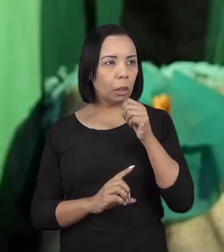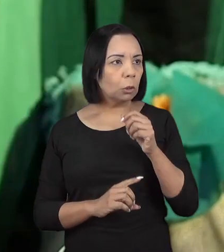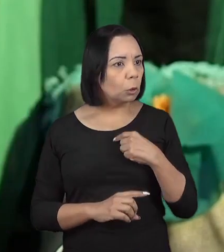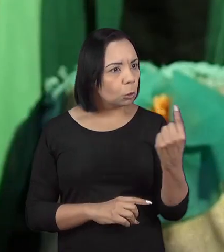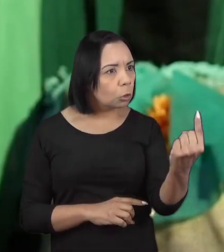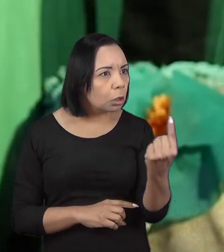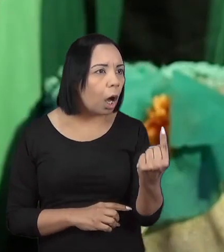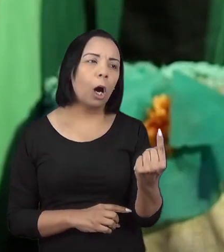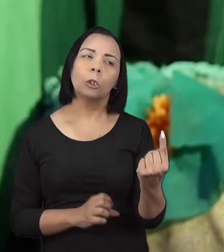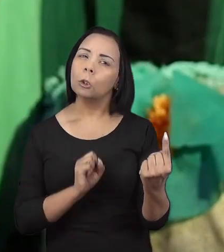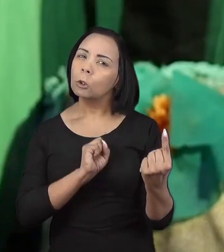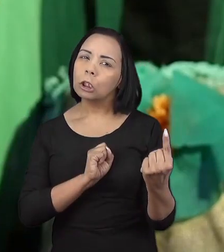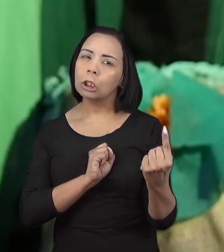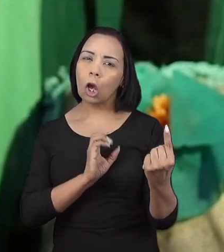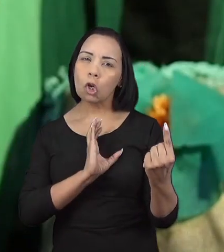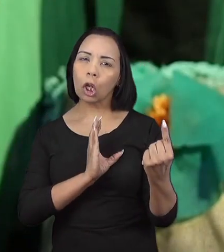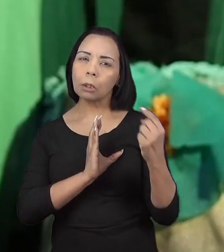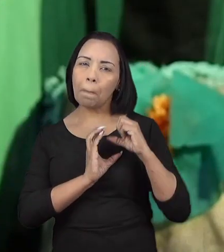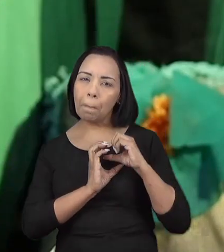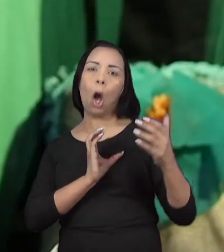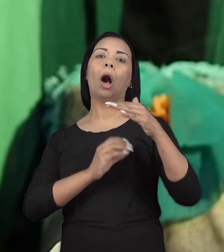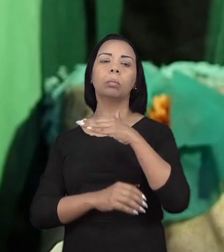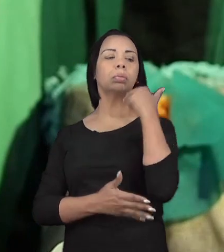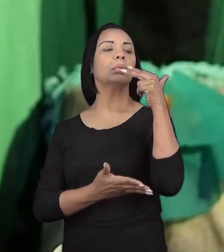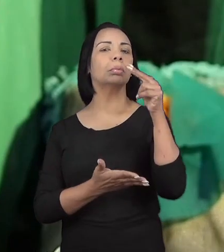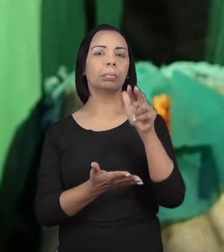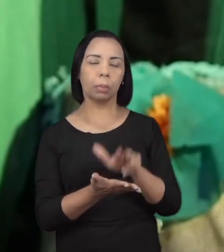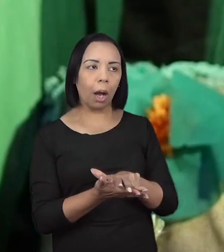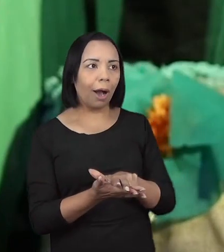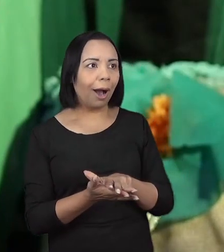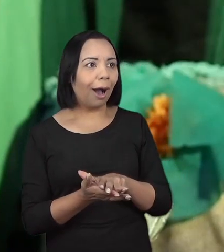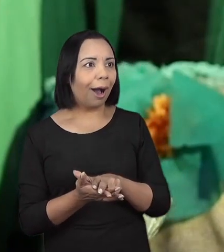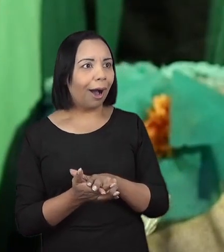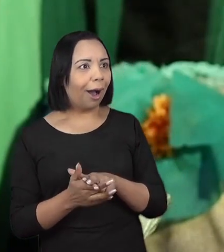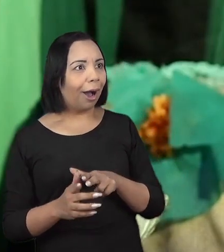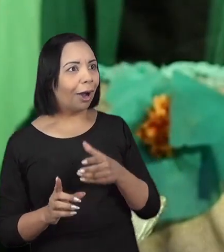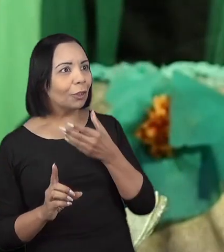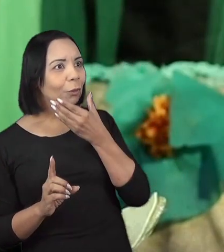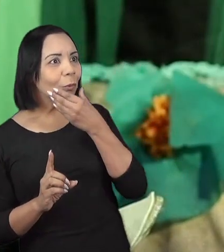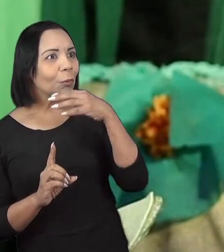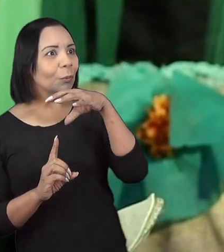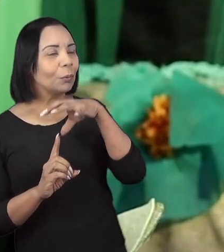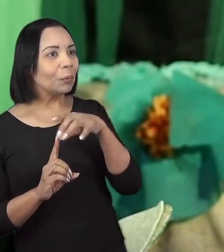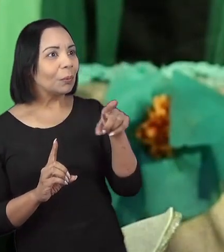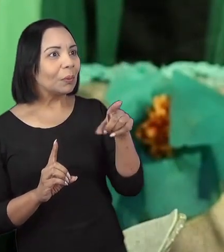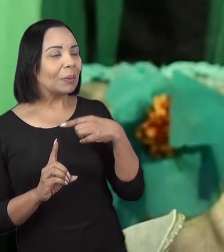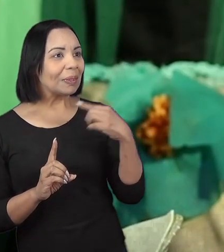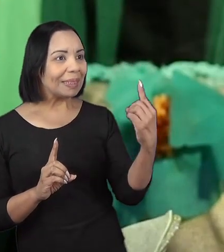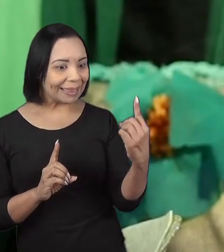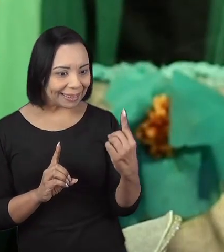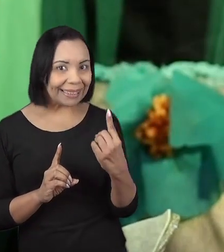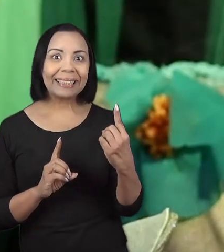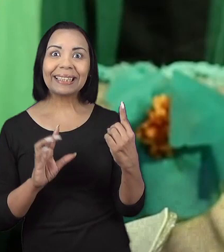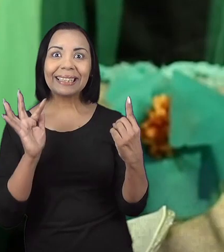tanta raiva que morreu num ataque do coração. O rei ficou feliz com a volta da filha e o